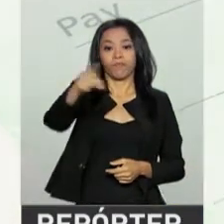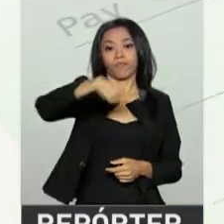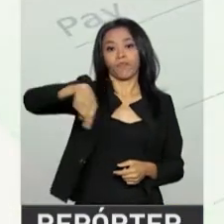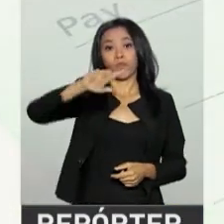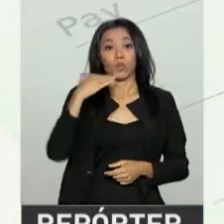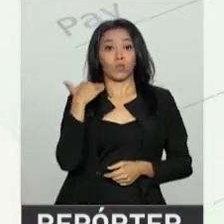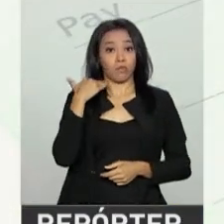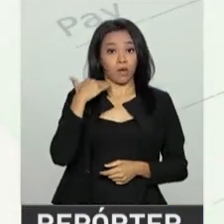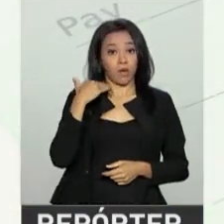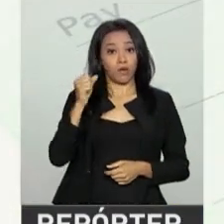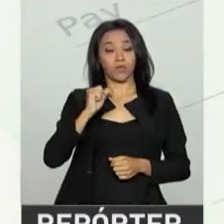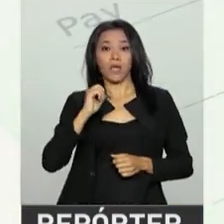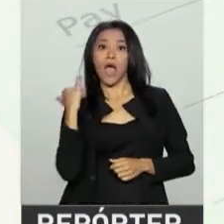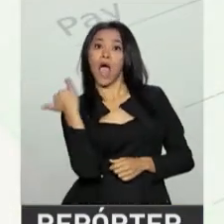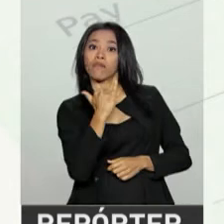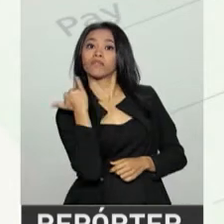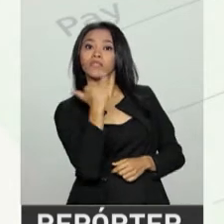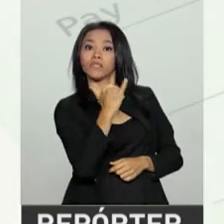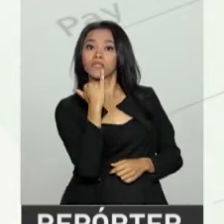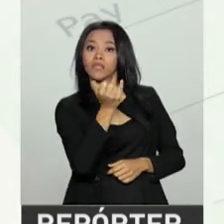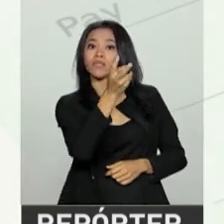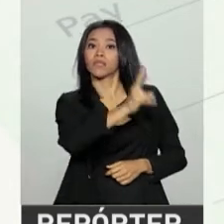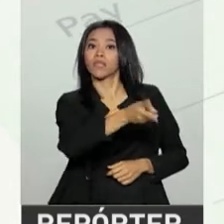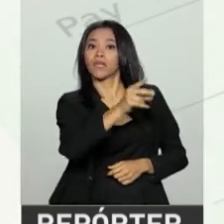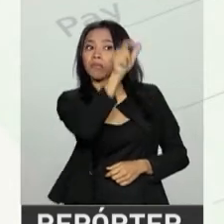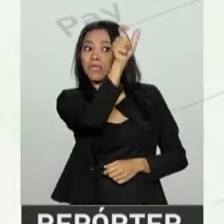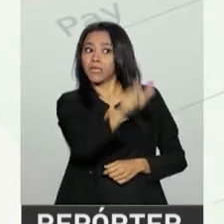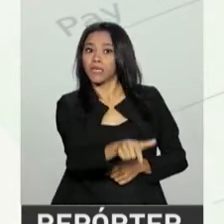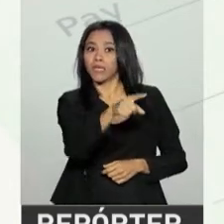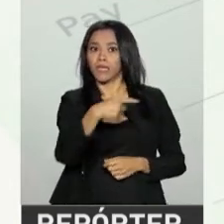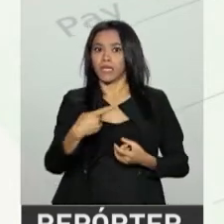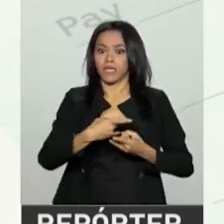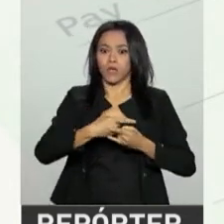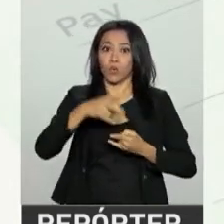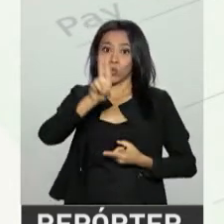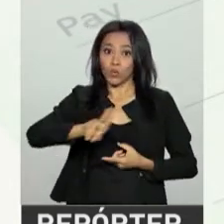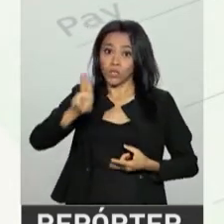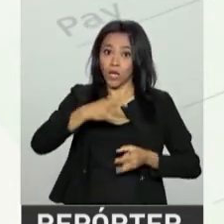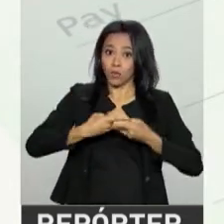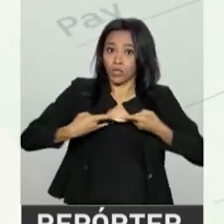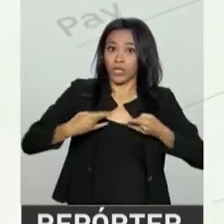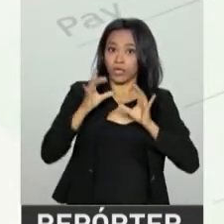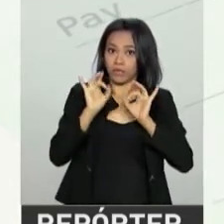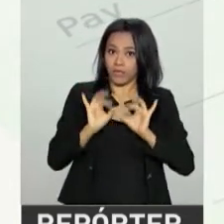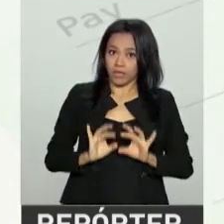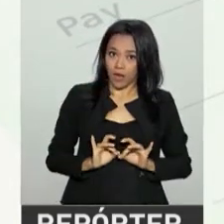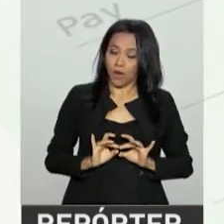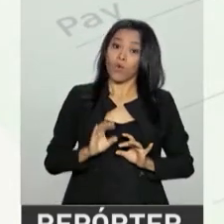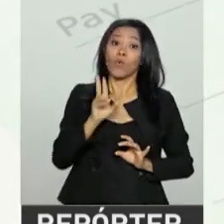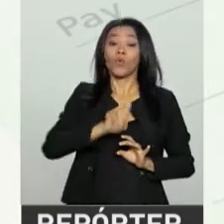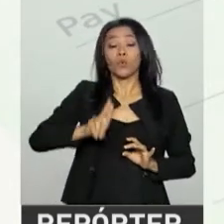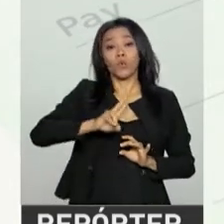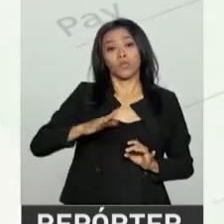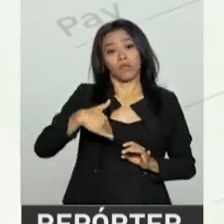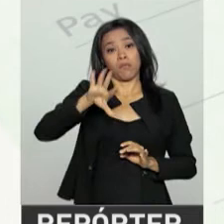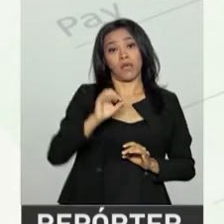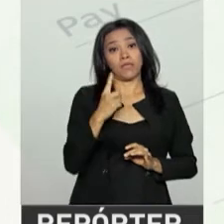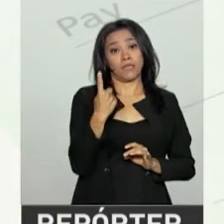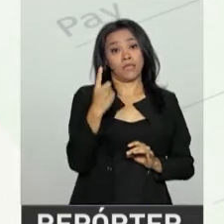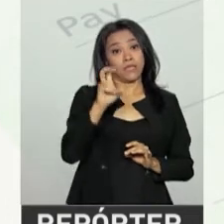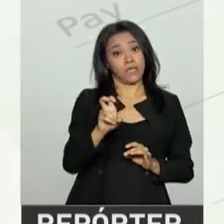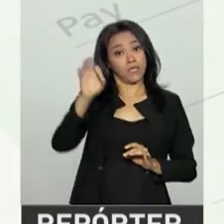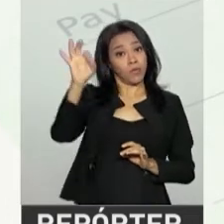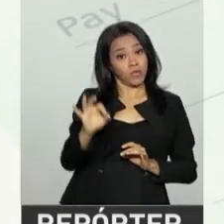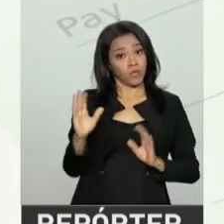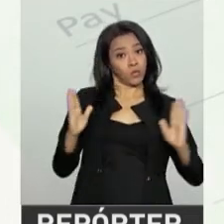a mandar um alerta toda vez que o correntista entrar no cheque especial caso use mais de 15 por cento do limite durante